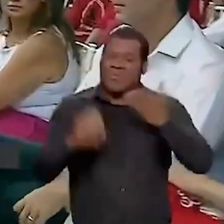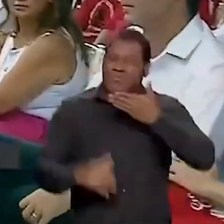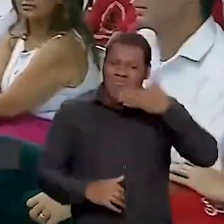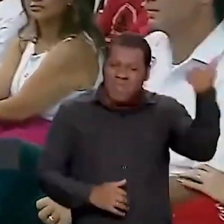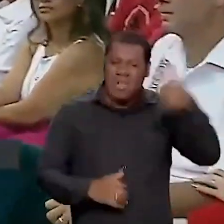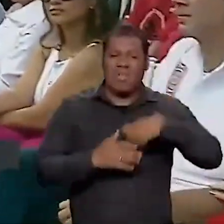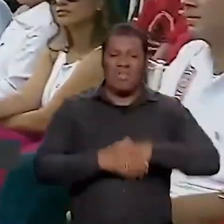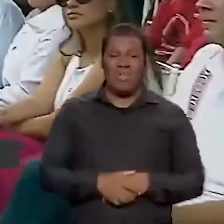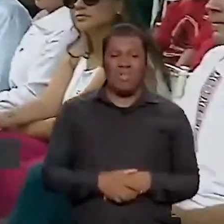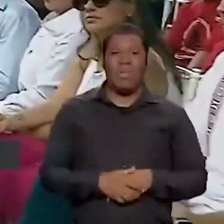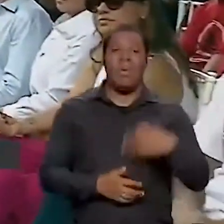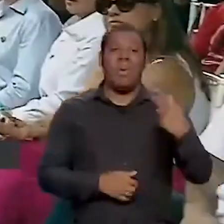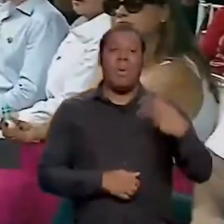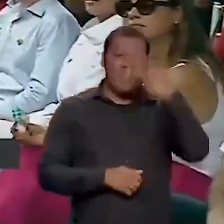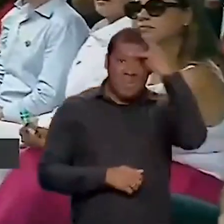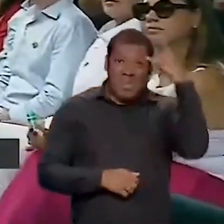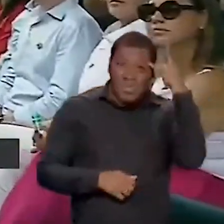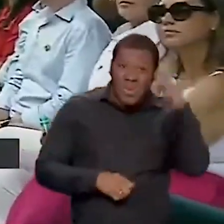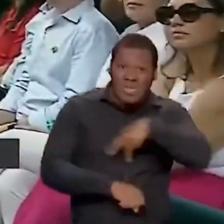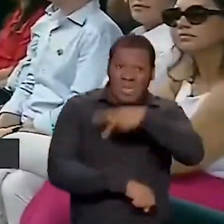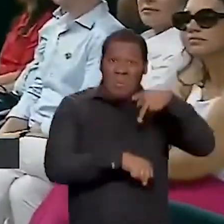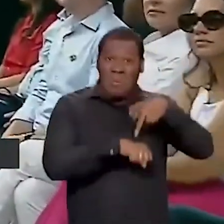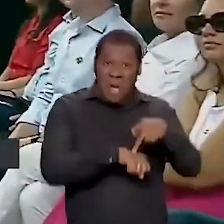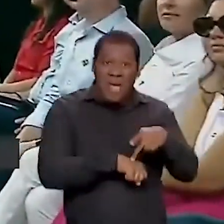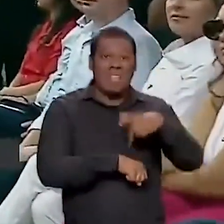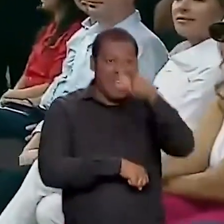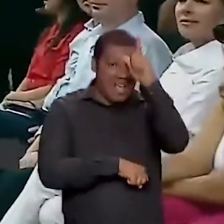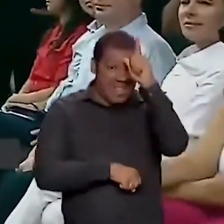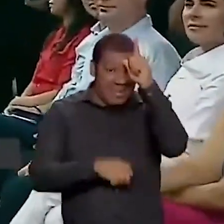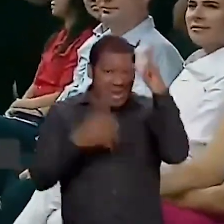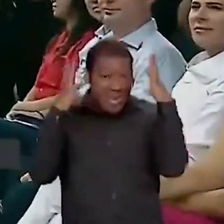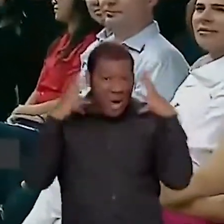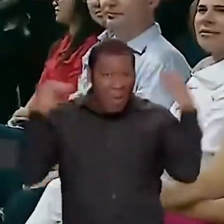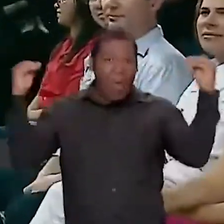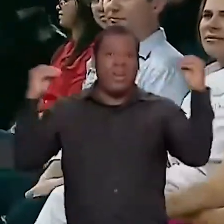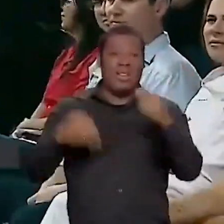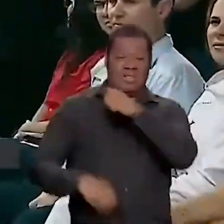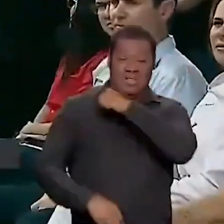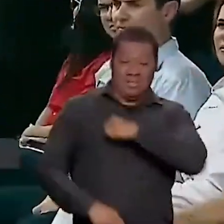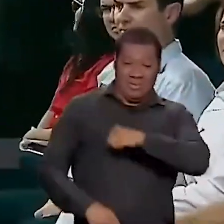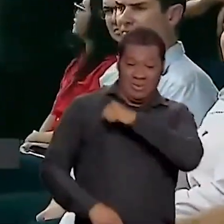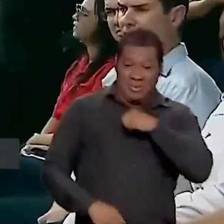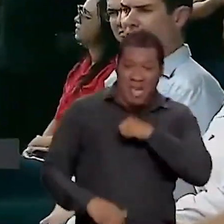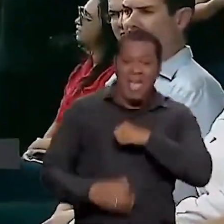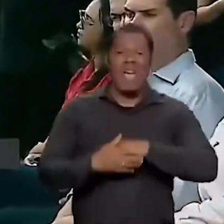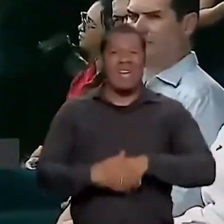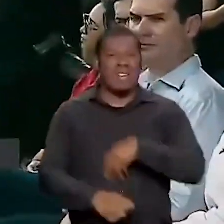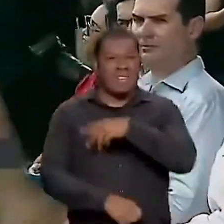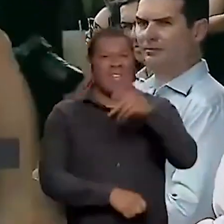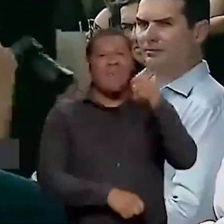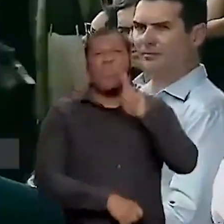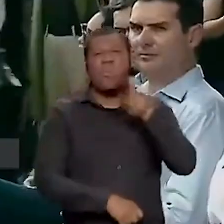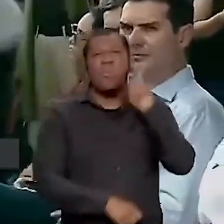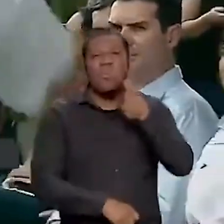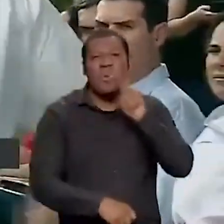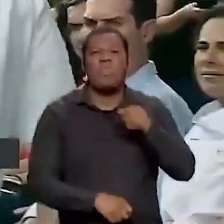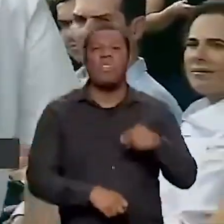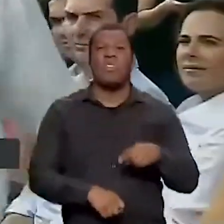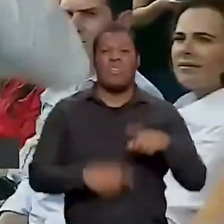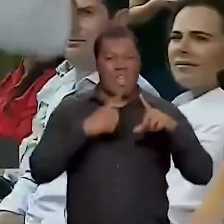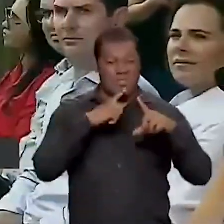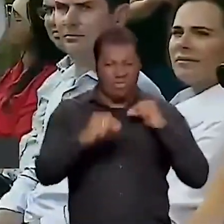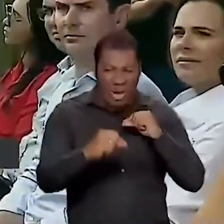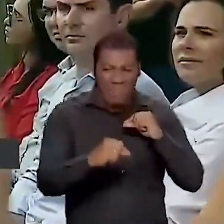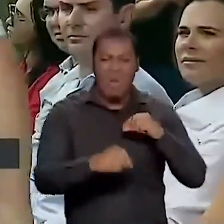venha gente para cá da Alemanha, da Holanda, da Suécia, da Finlândia, dos Estados Unidos, do